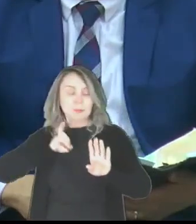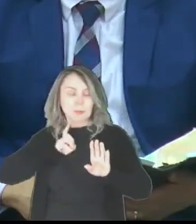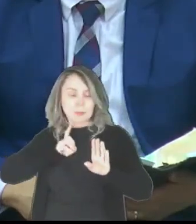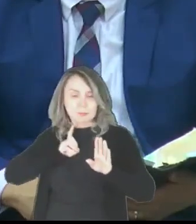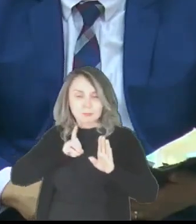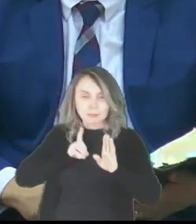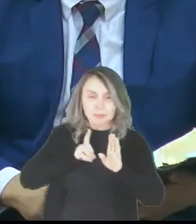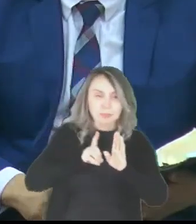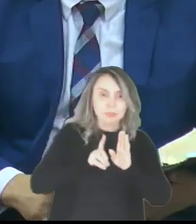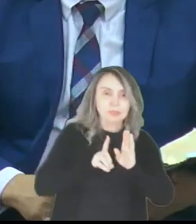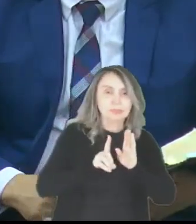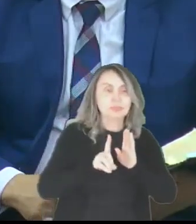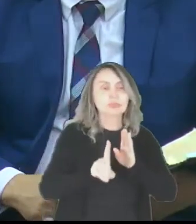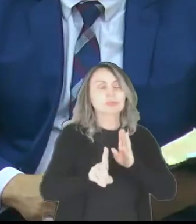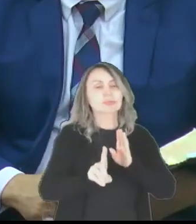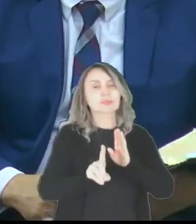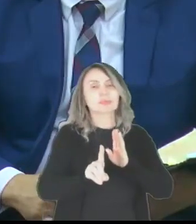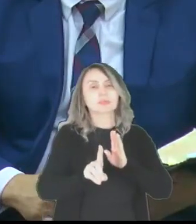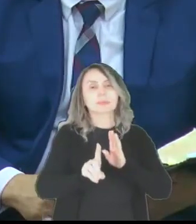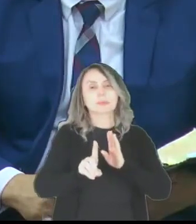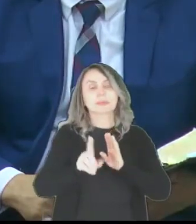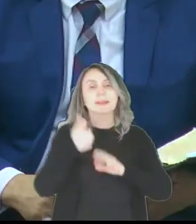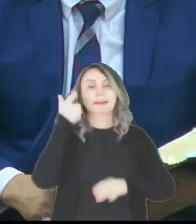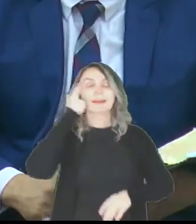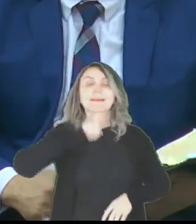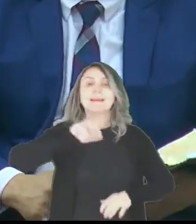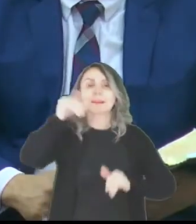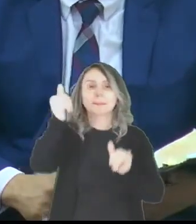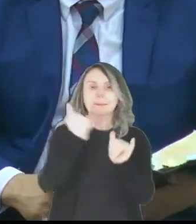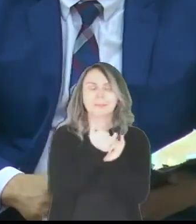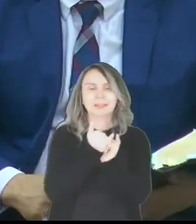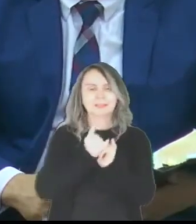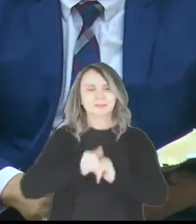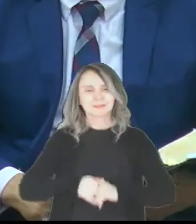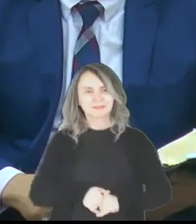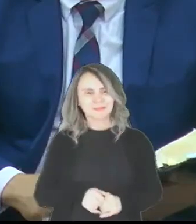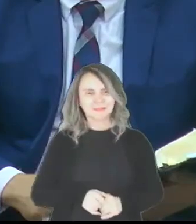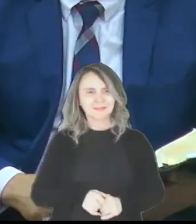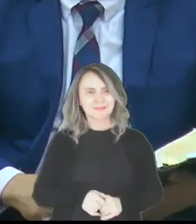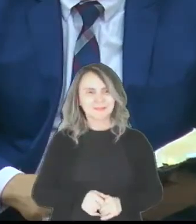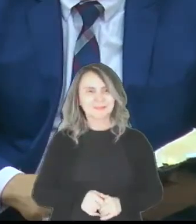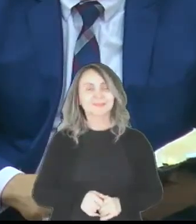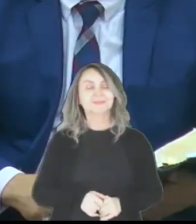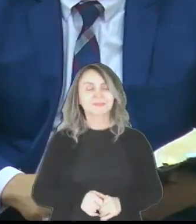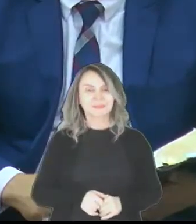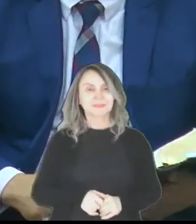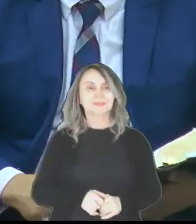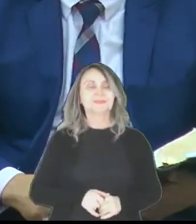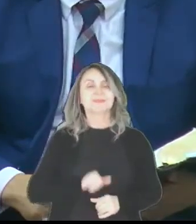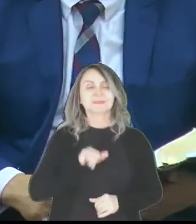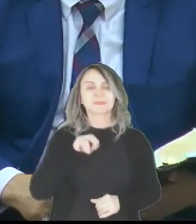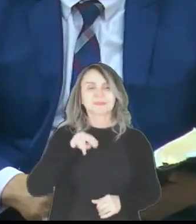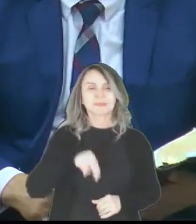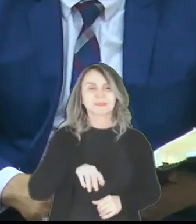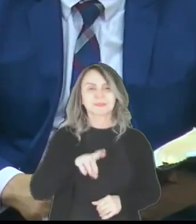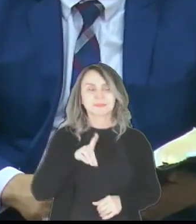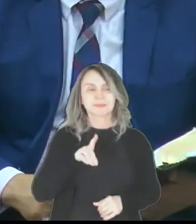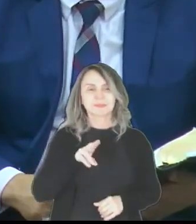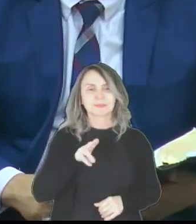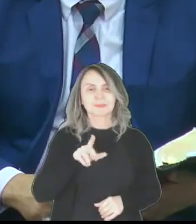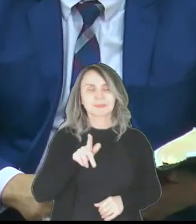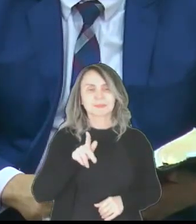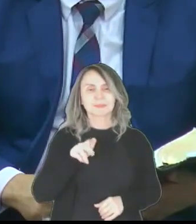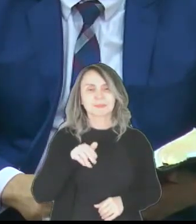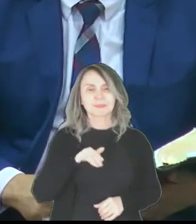porta receberá perdão de todos os seus pecados. Chama-se indulgência plenária. Diz que quem entrar por aquela